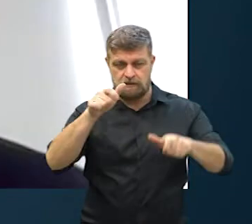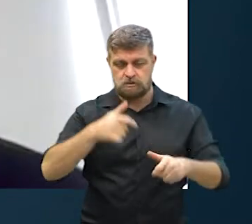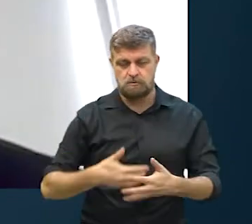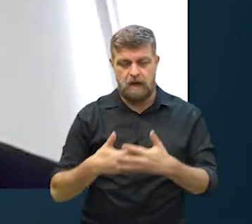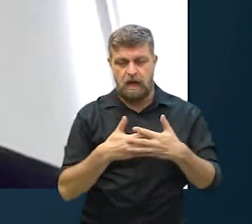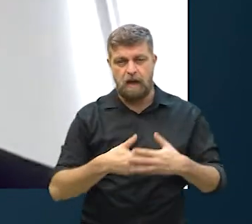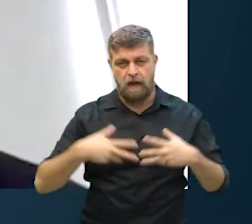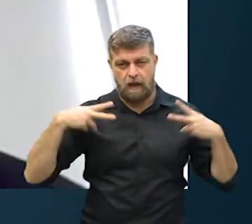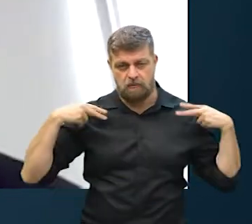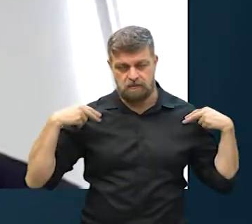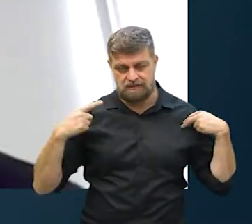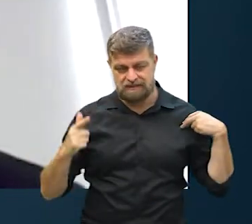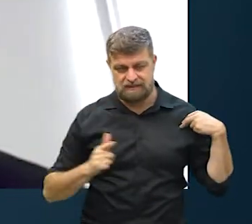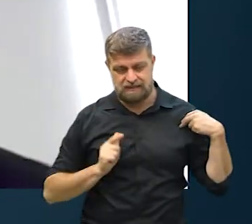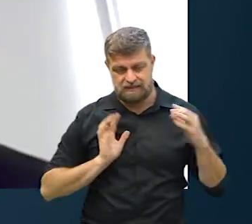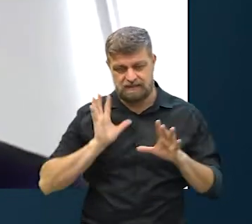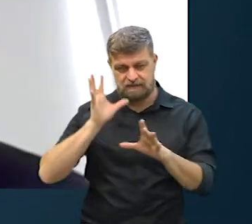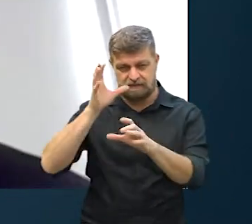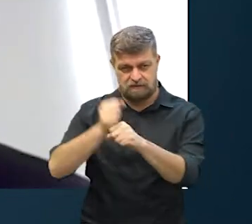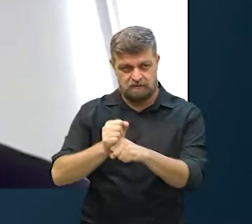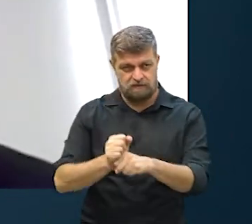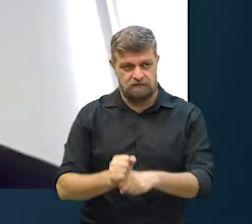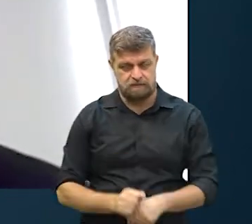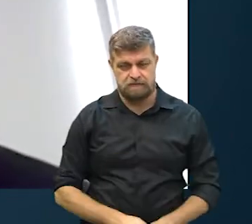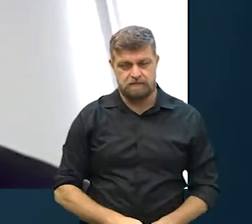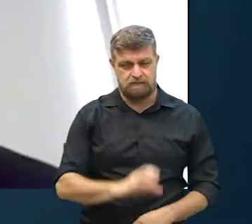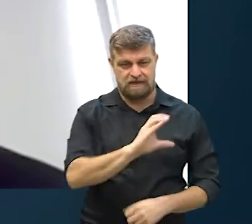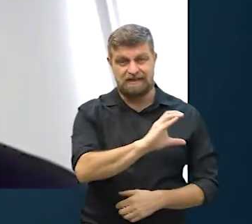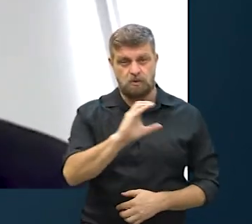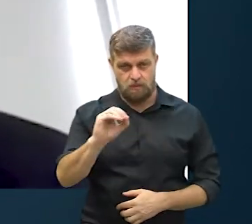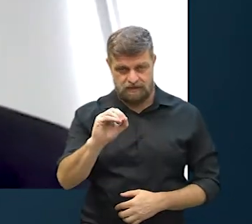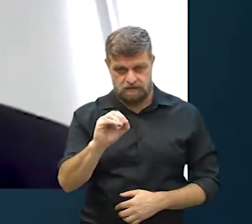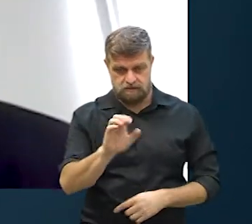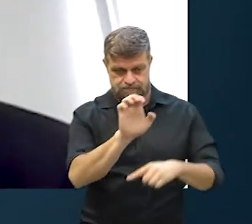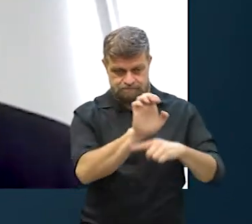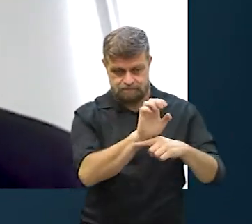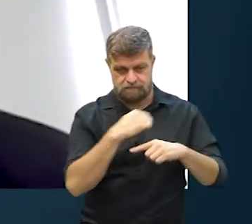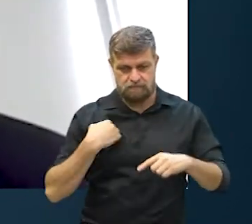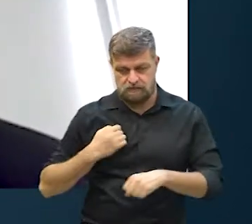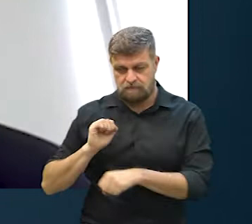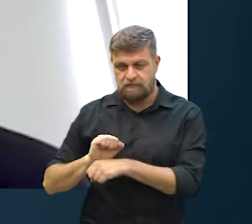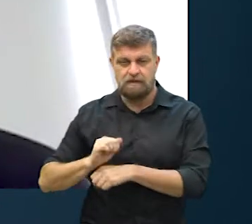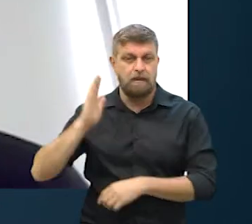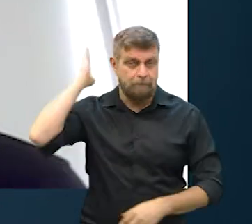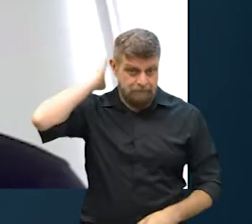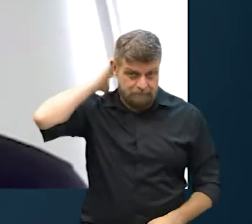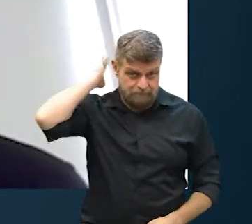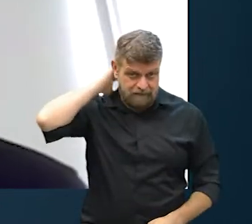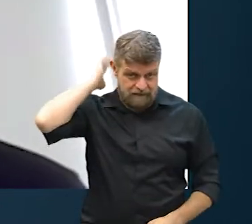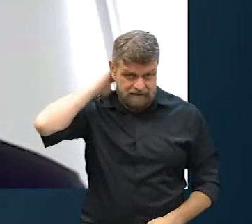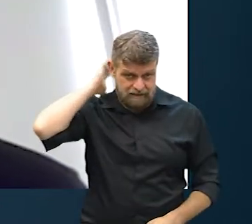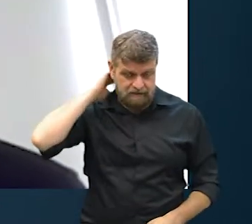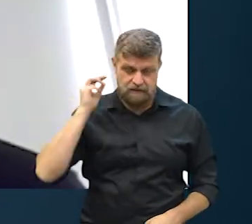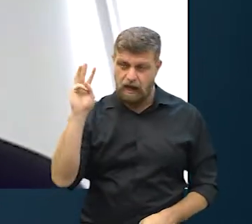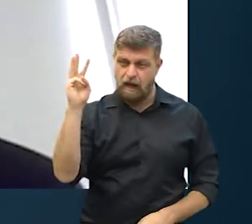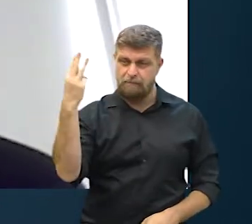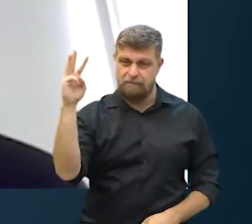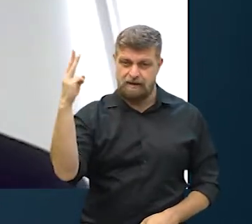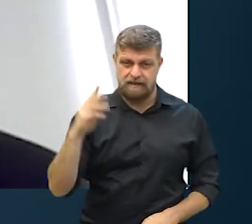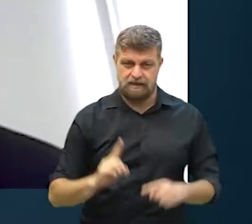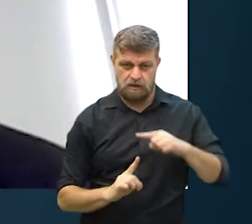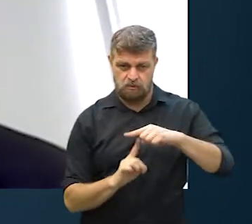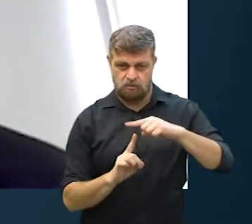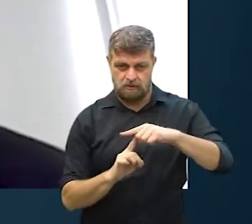abertas, né? E já ter chegado em todo o Centro-Oeste, né? Hoje a gente, como eu falei, está Pará, Maranhão, Piauí, entrando em